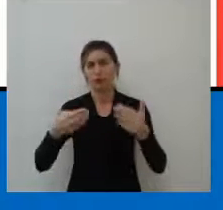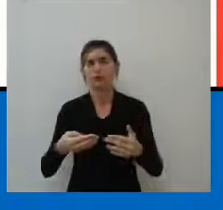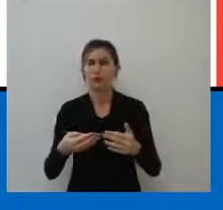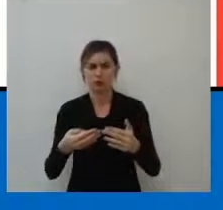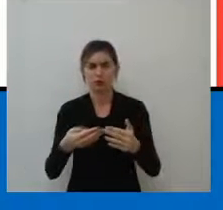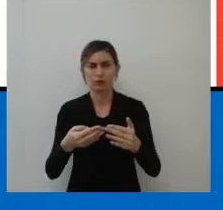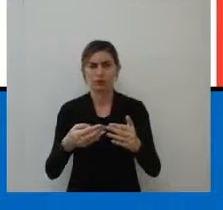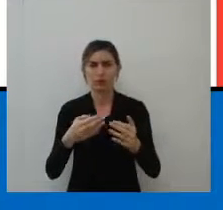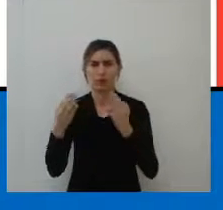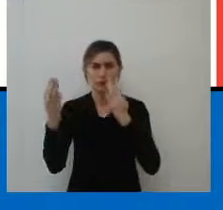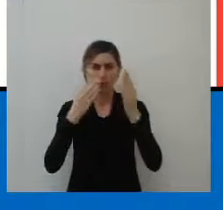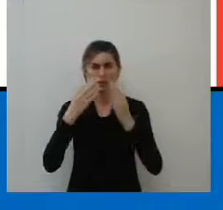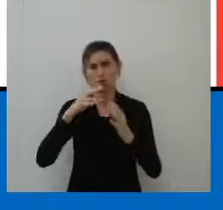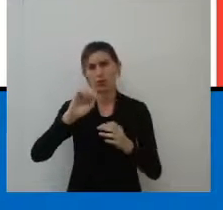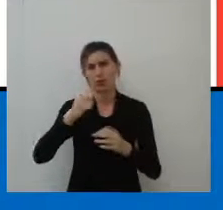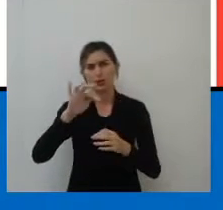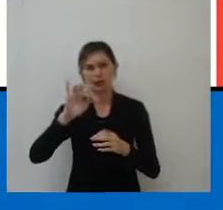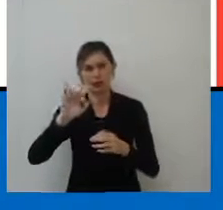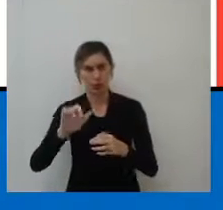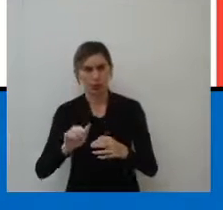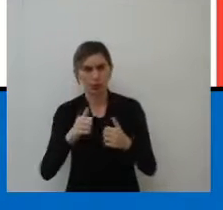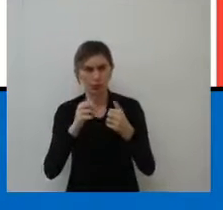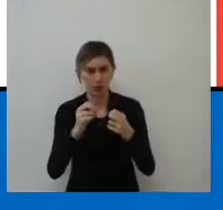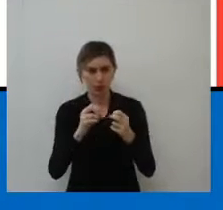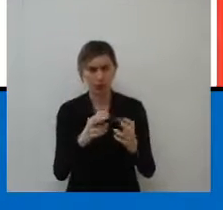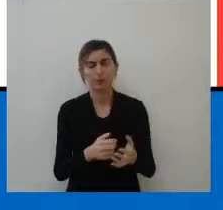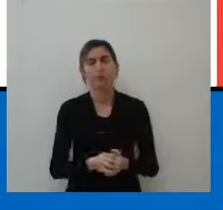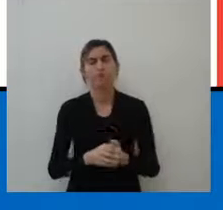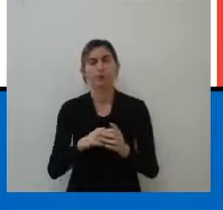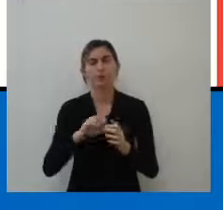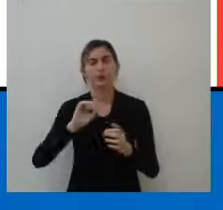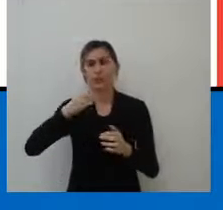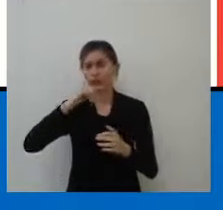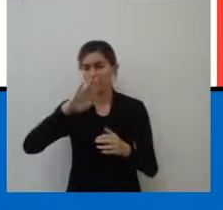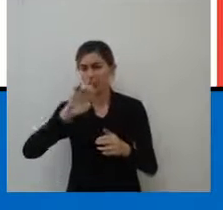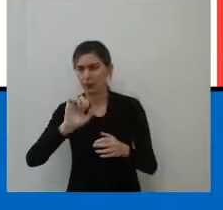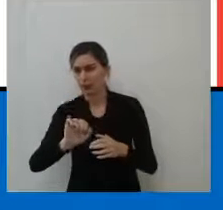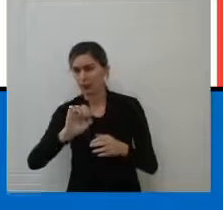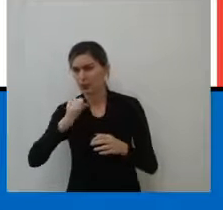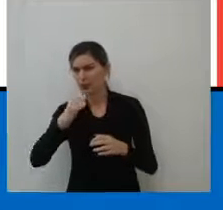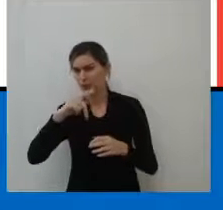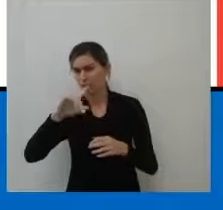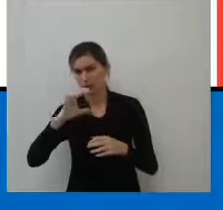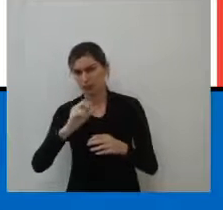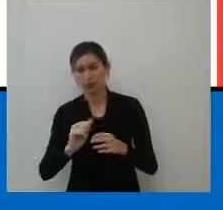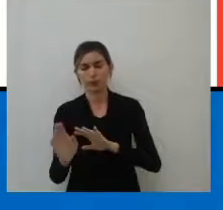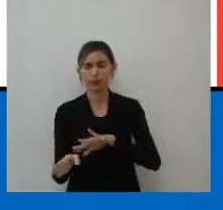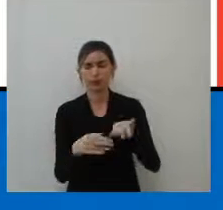para a psicosfera. Ok? Tá voltado para o ciberespaço. Vamos lá. Próxima questão.